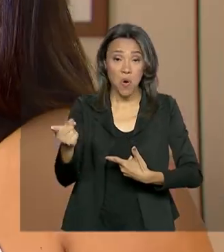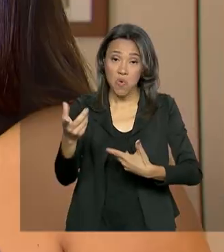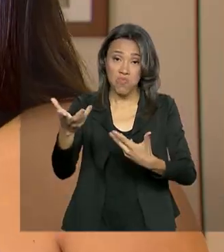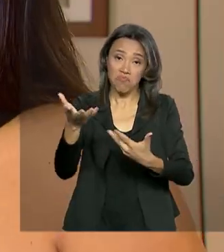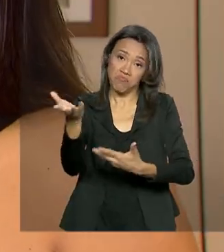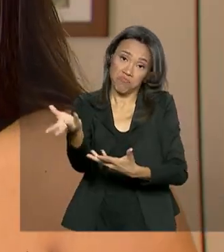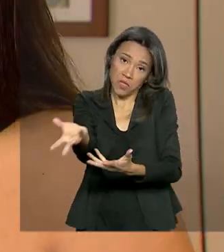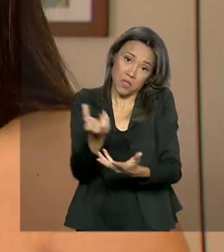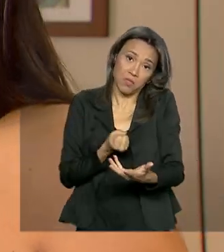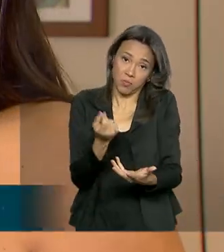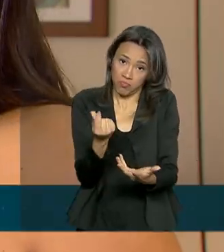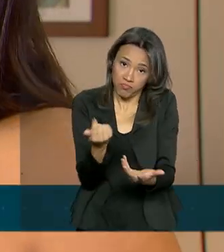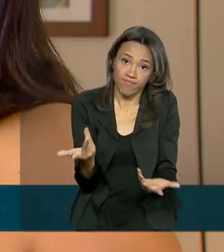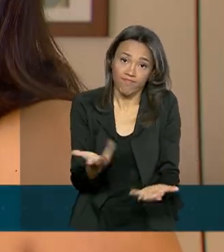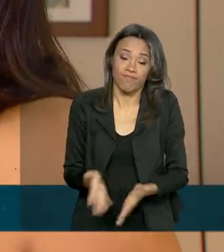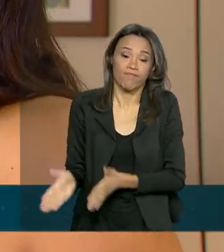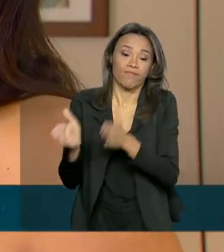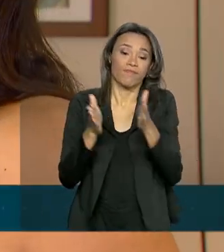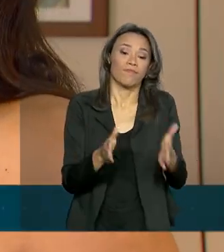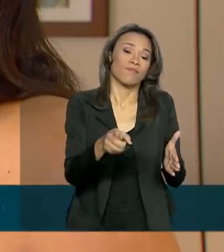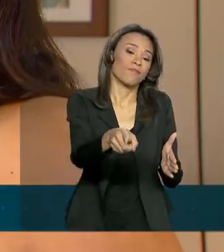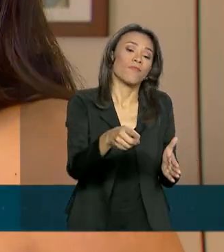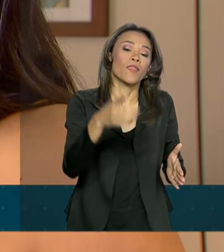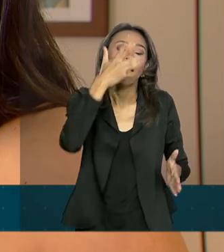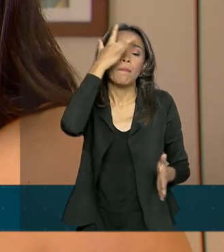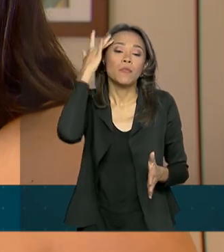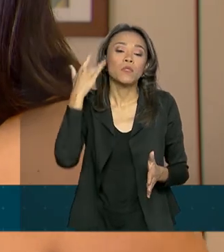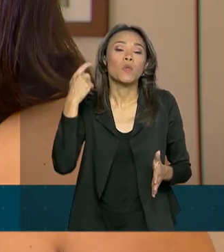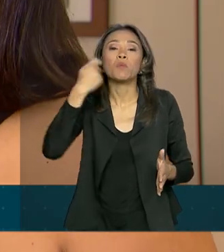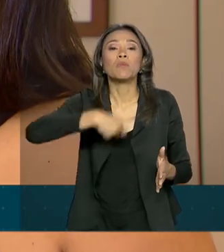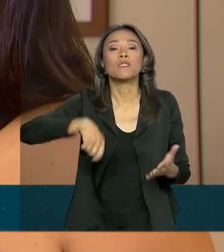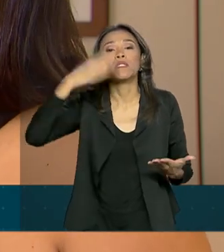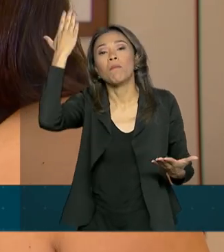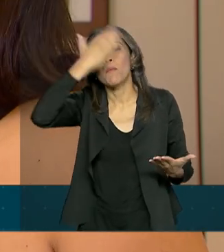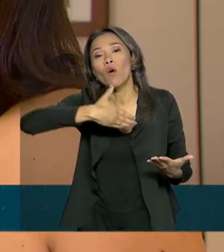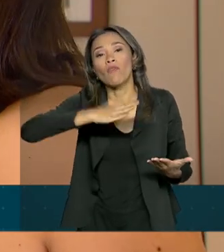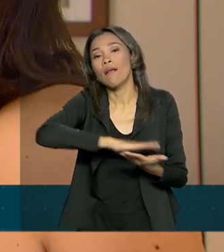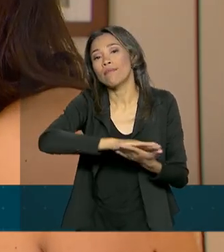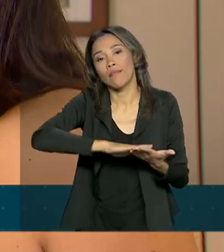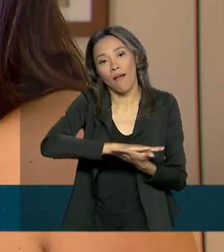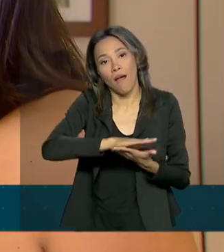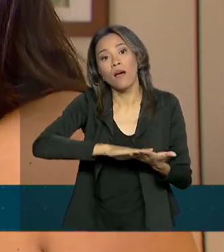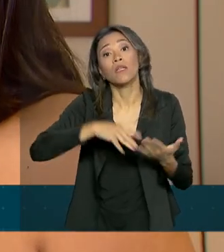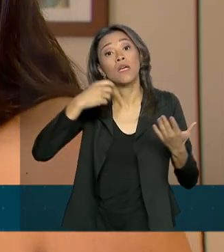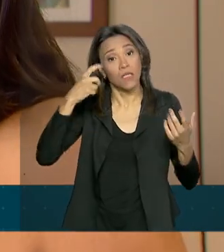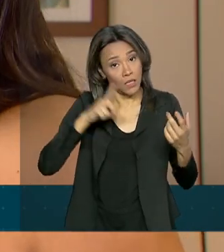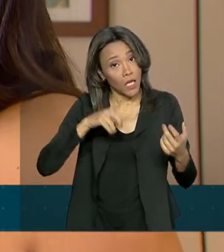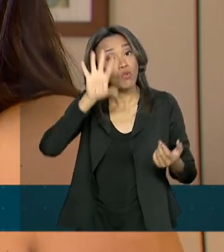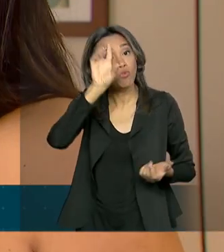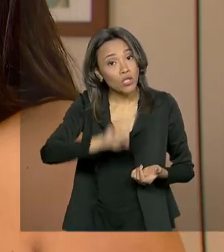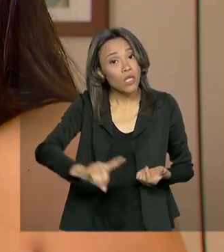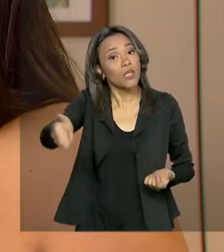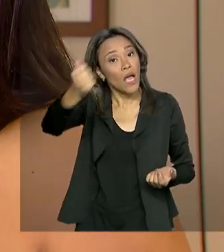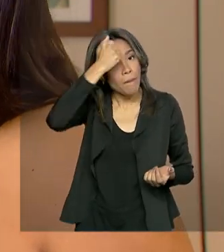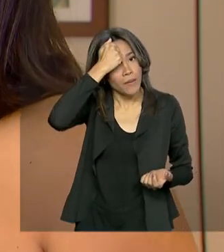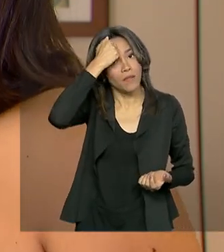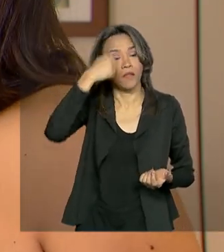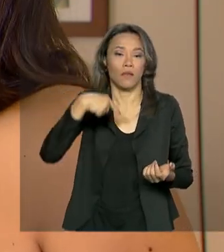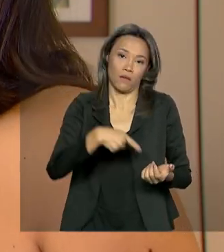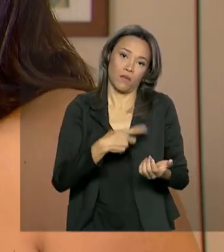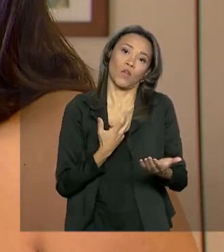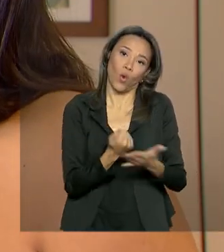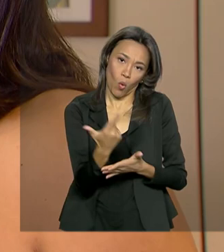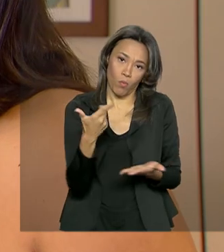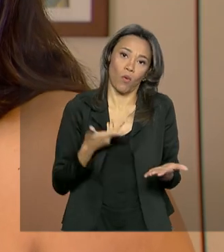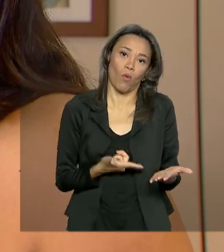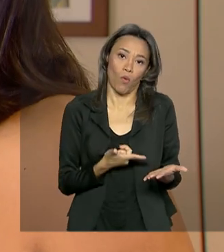neste caso o consumidor não precisa nem provar um vício ele tem direito de se arrepender daquela compra então